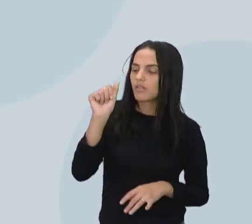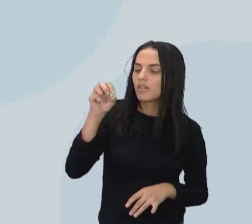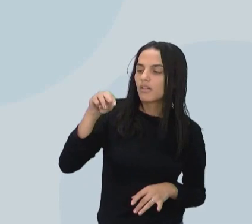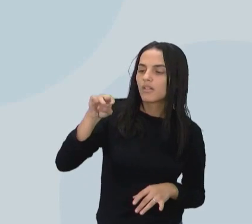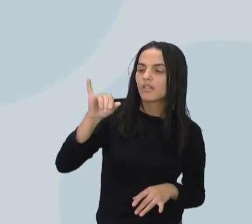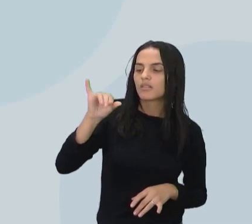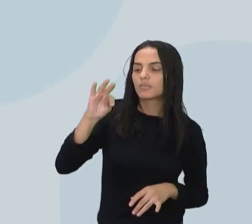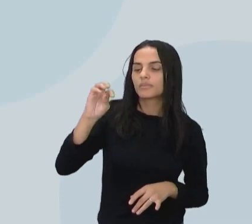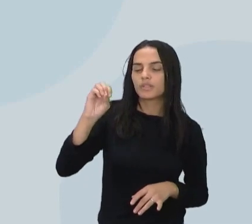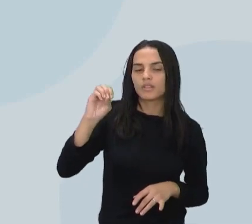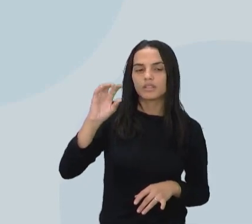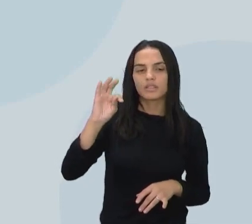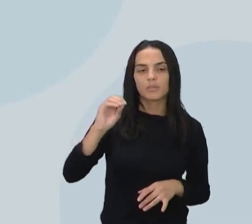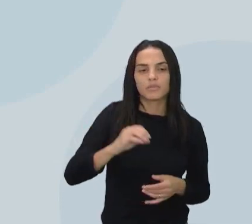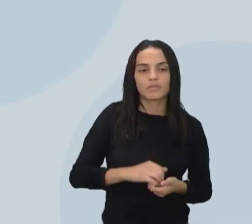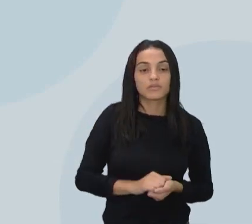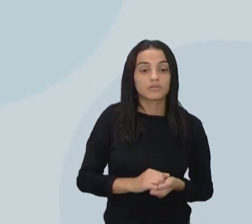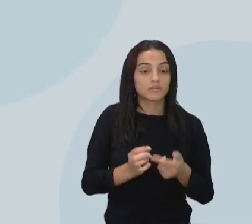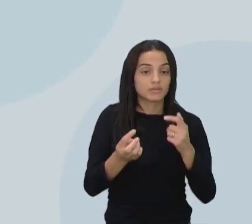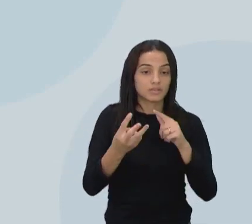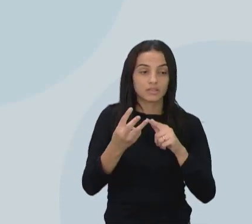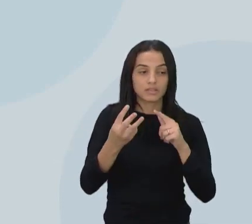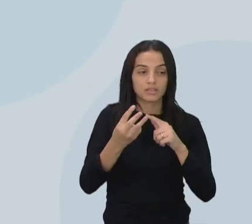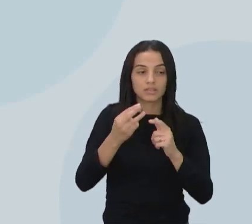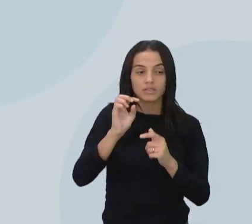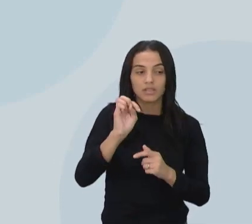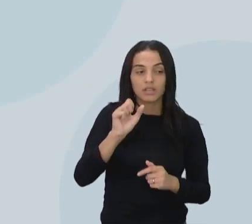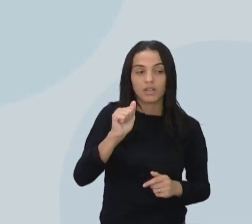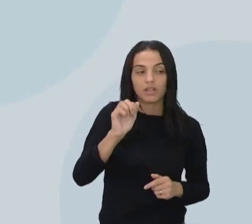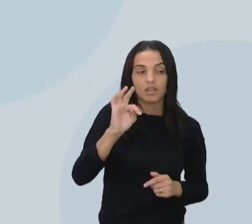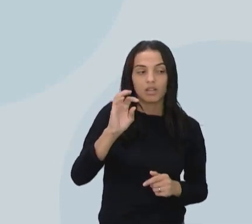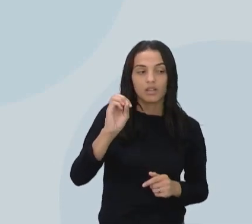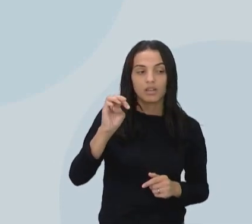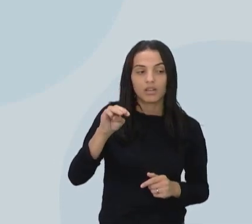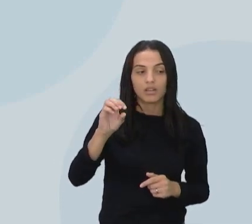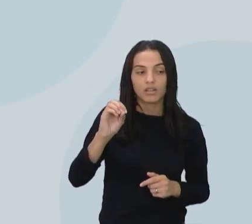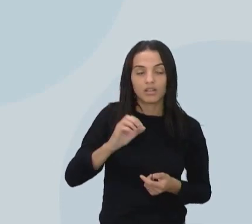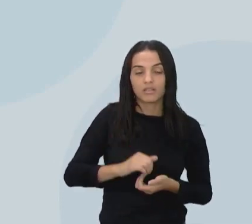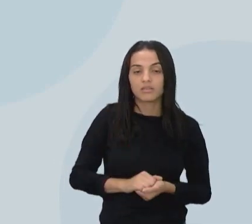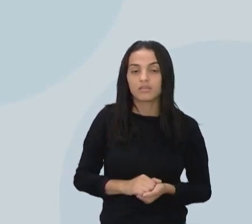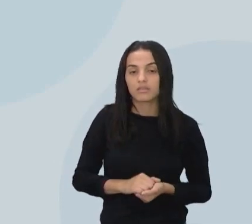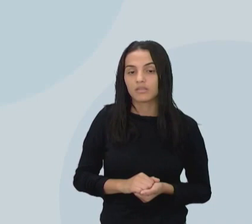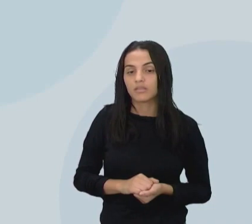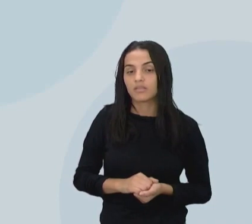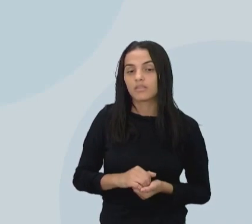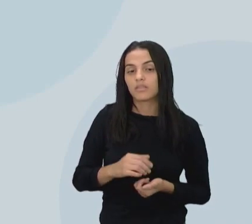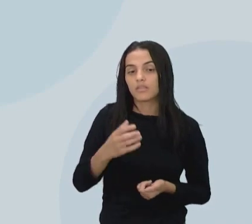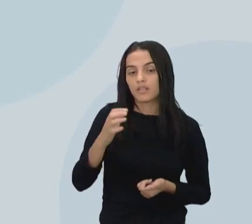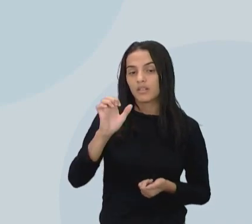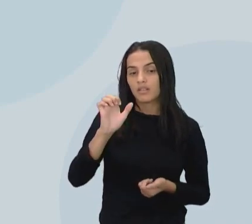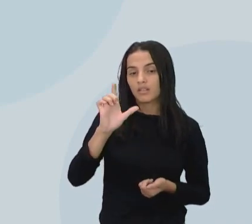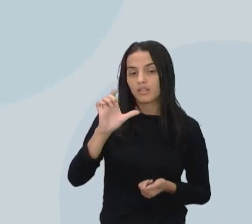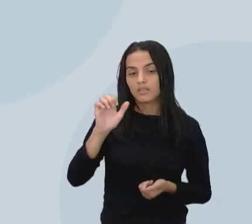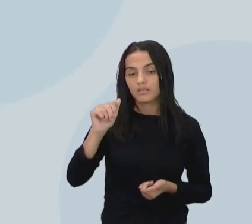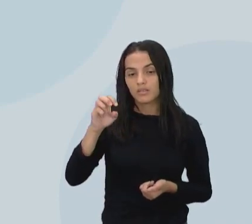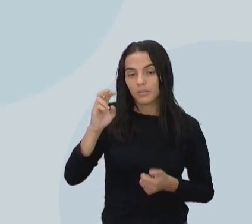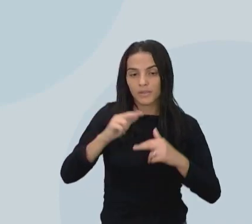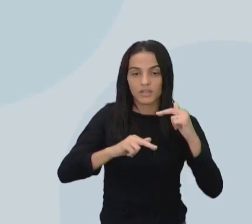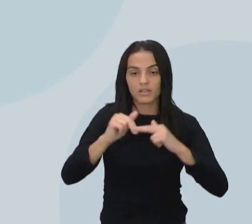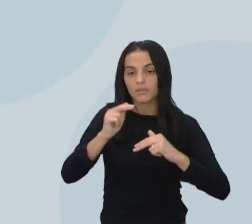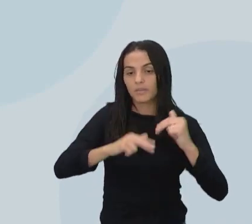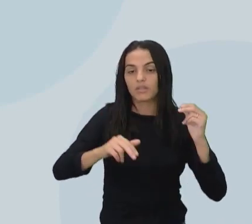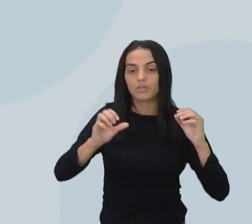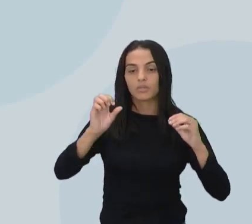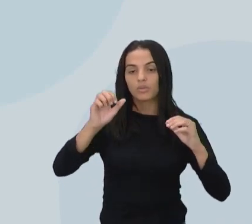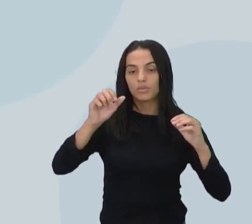amianto ali, ó, do amianto branco. 3 átomos do elemento químico magnésio, que é o Mg, 2 átomos do elemento químico